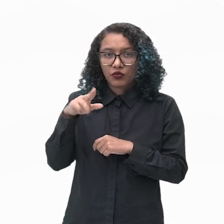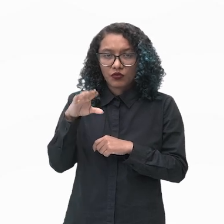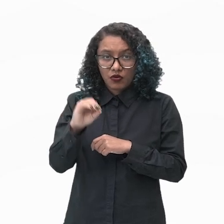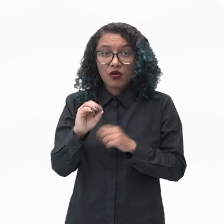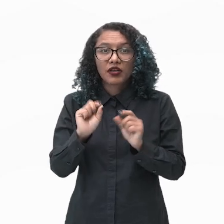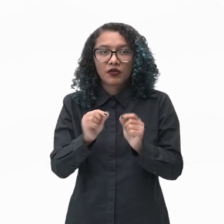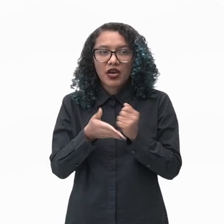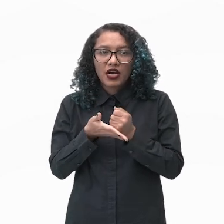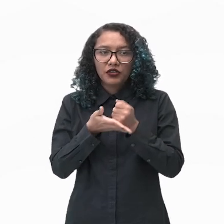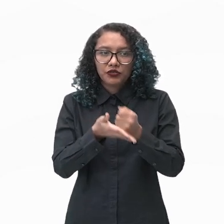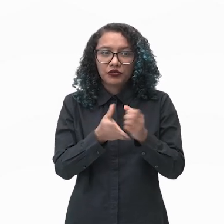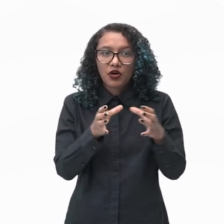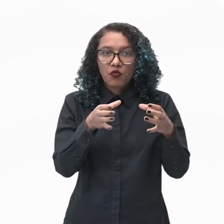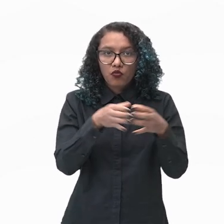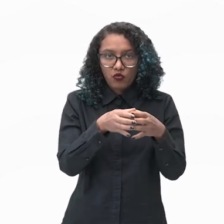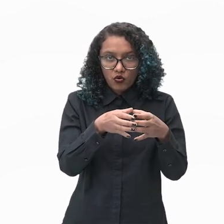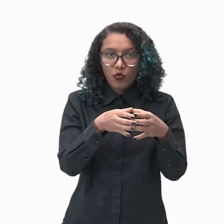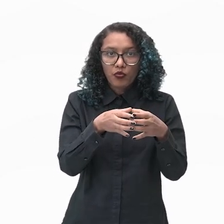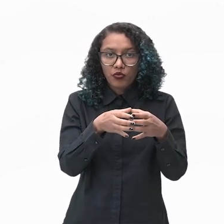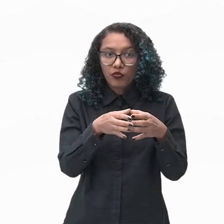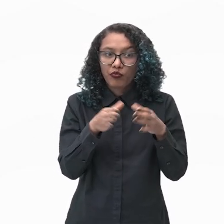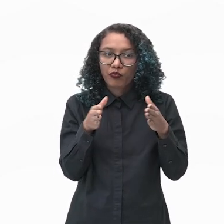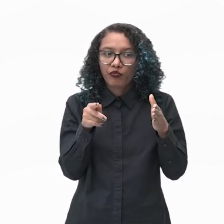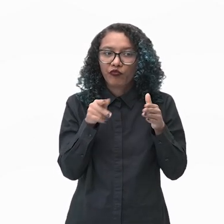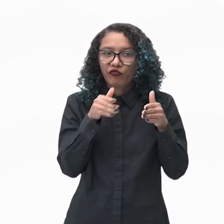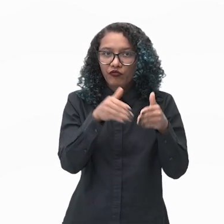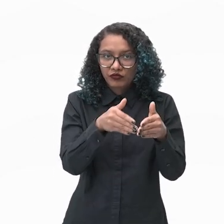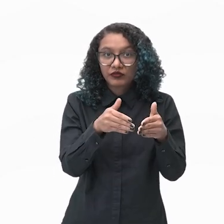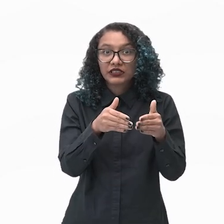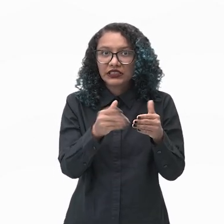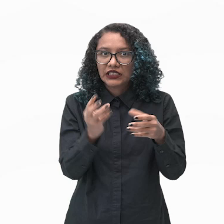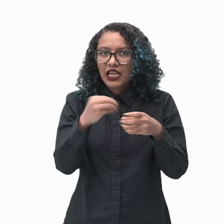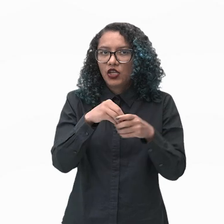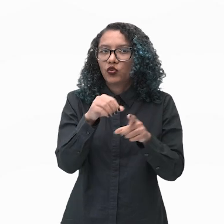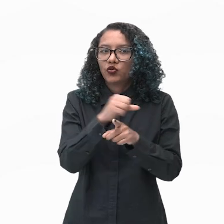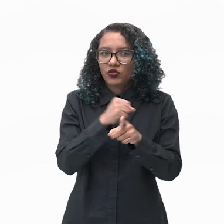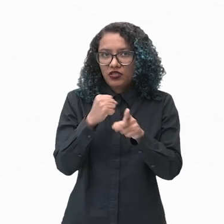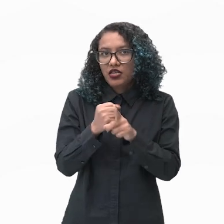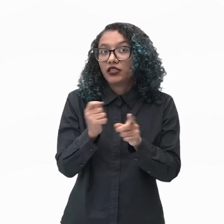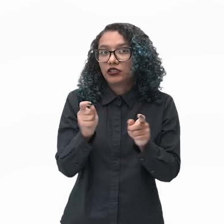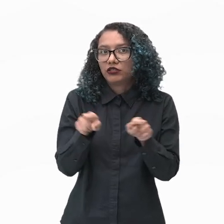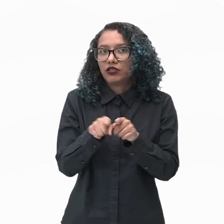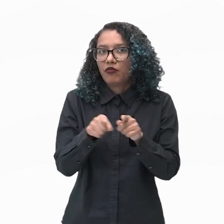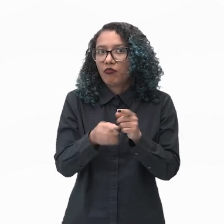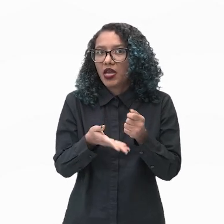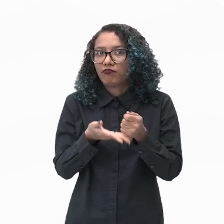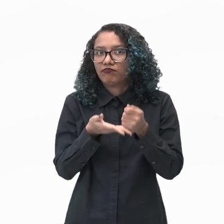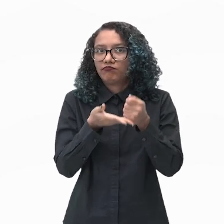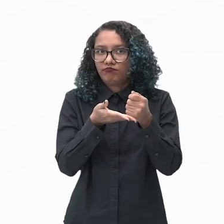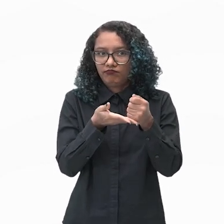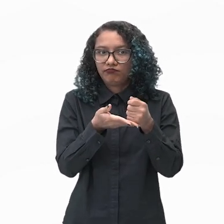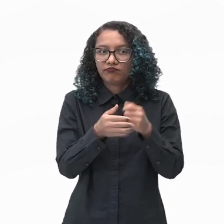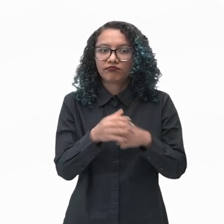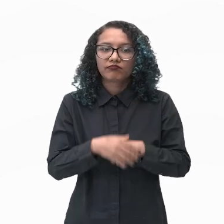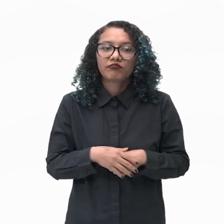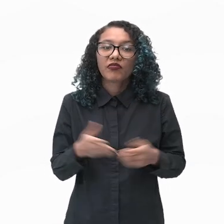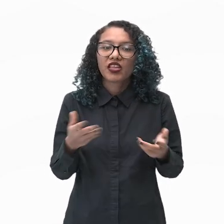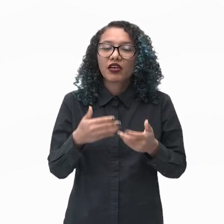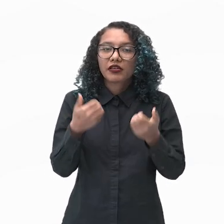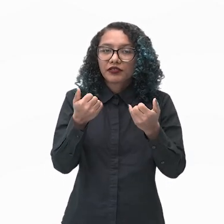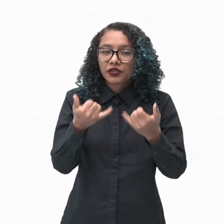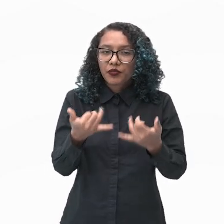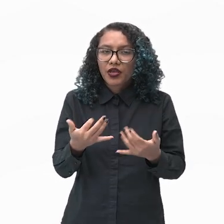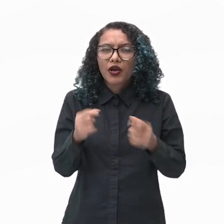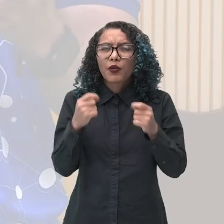grupo específico dentro da sociedade, tá certo? Bem, dando continuidade, nós vamos falar um pouco sobre o que é necessário para a